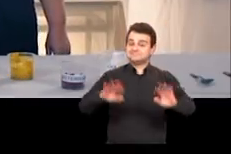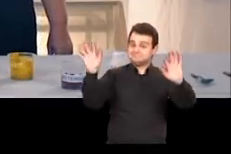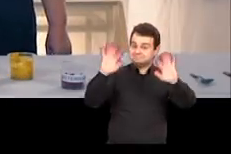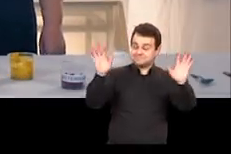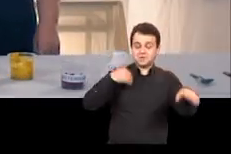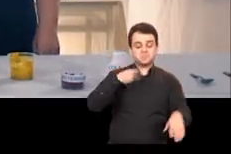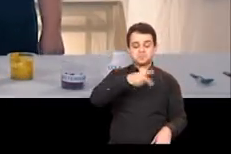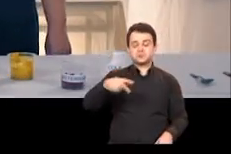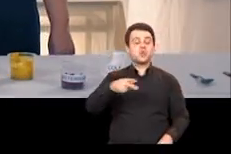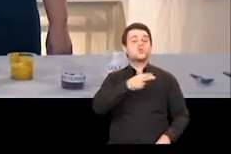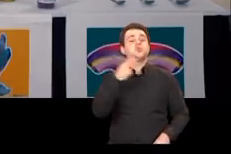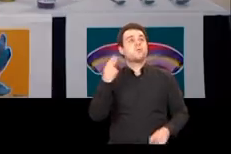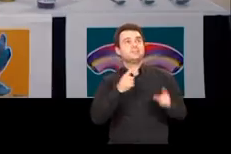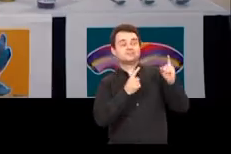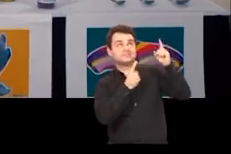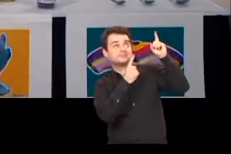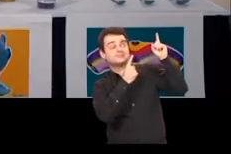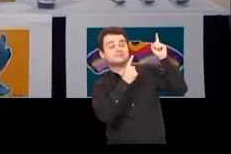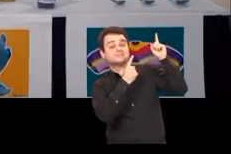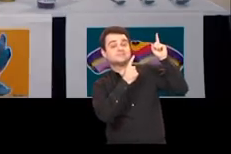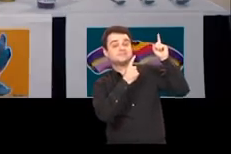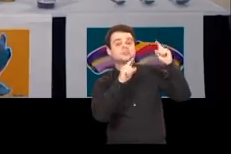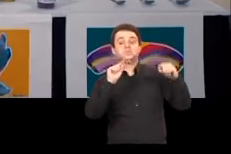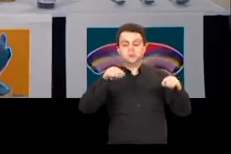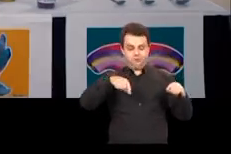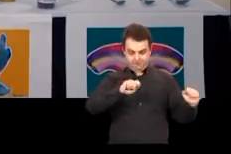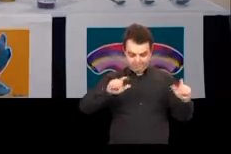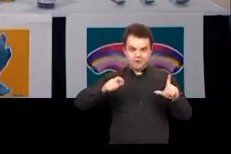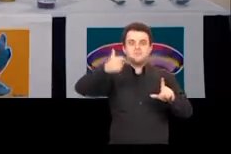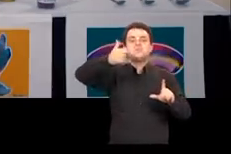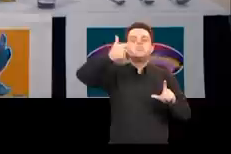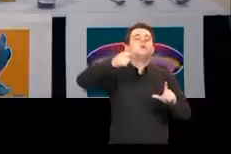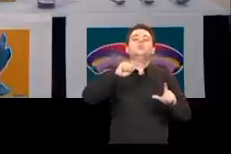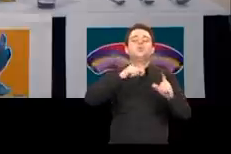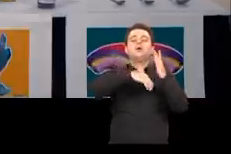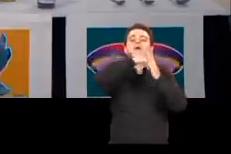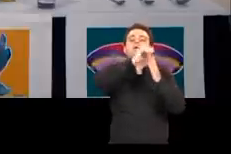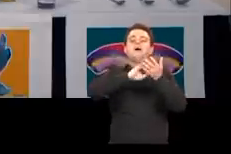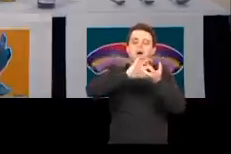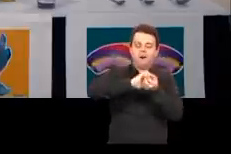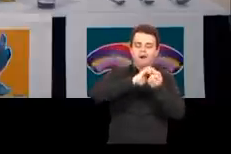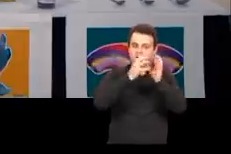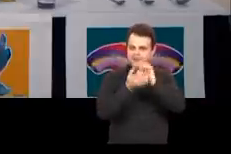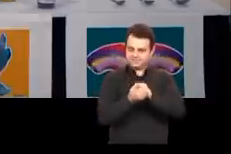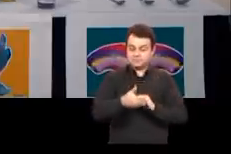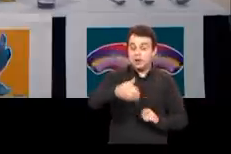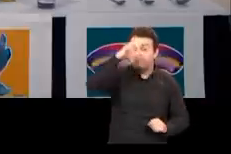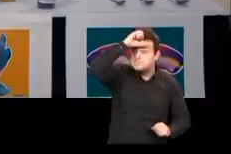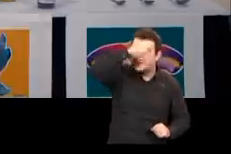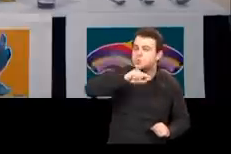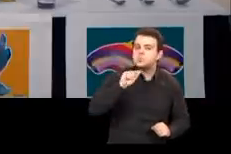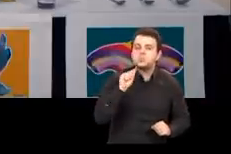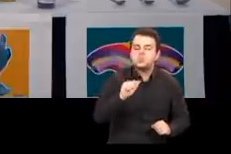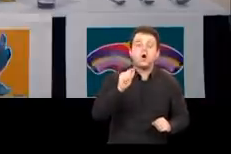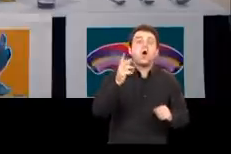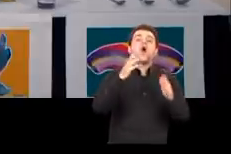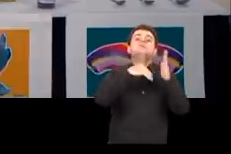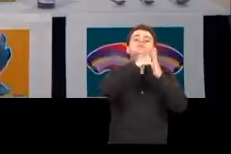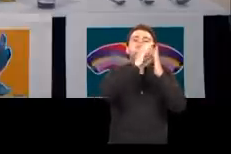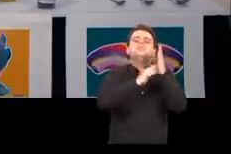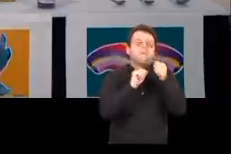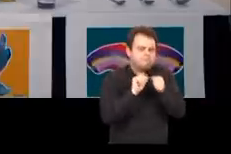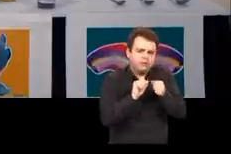Olá, eu sou a professora Altina e estamos na primeira edição do Fazendo Arte. Hoje nós vamos aprender a compor tintas com